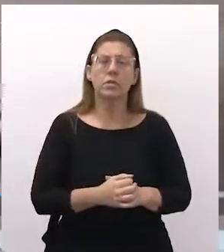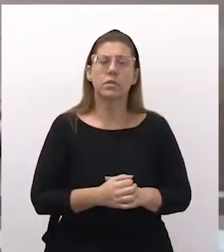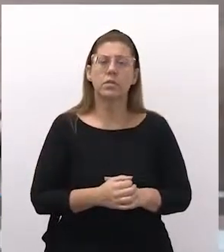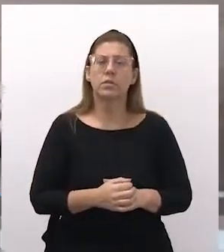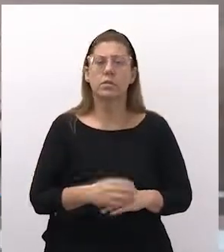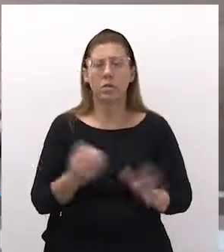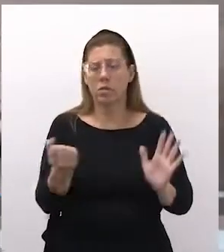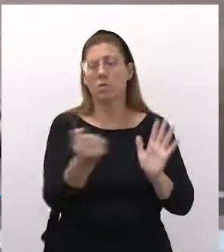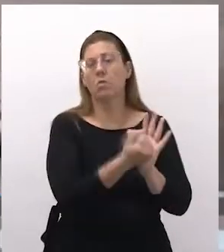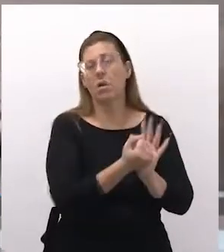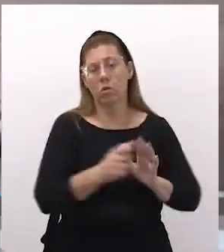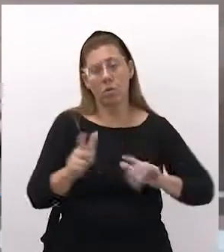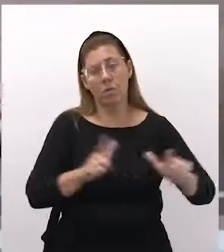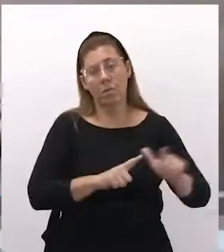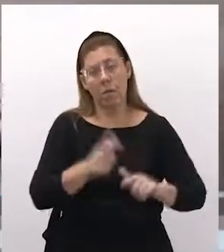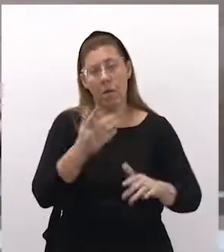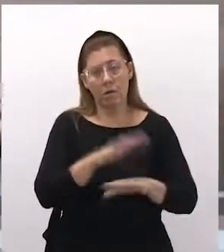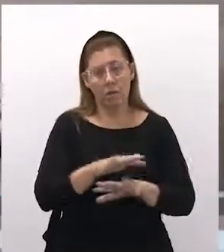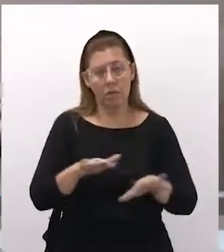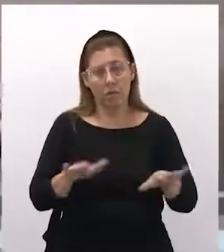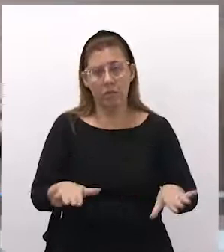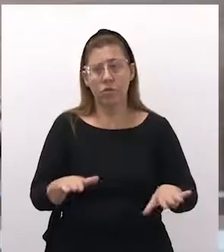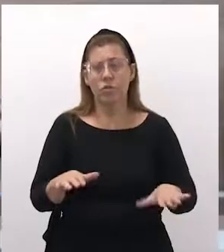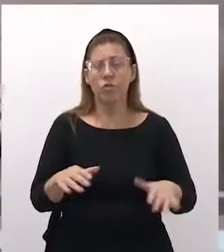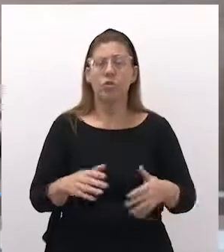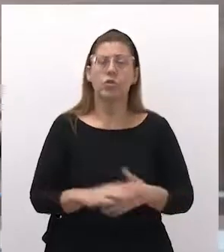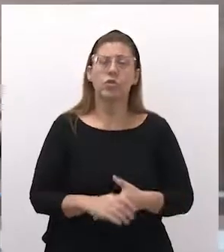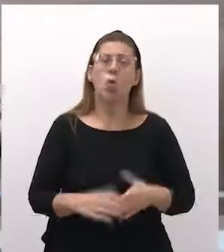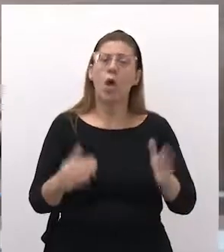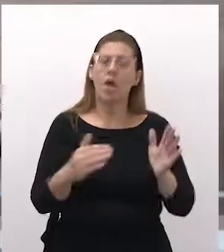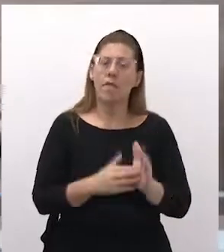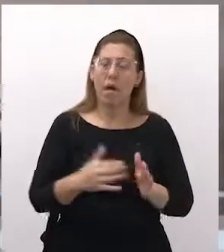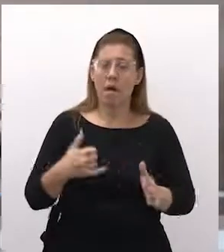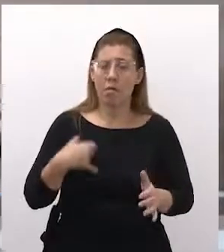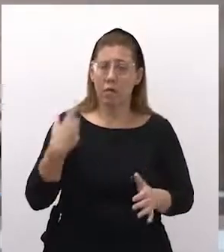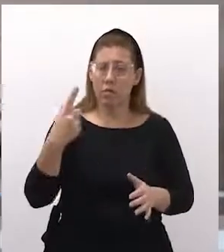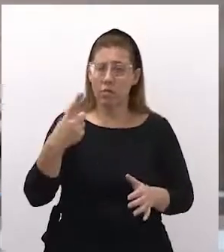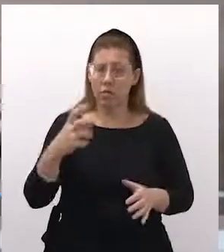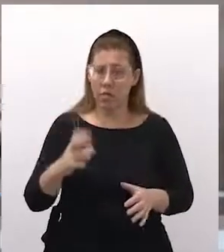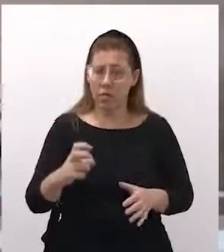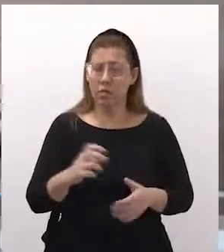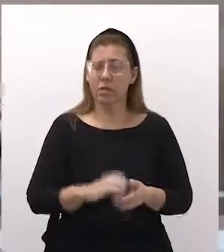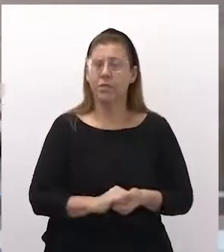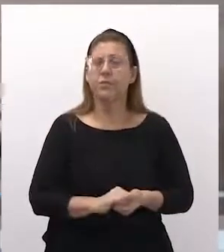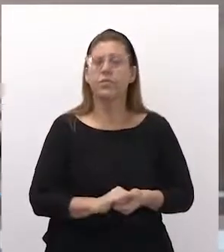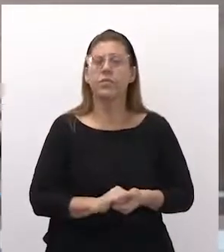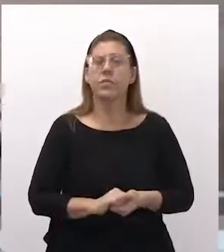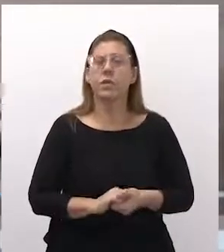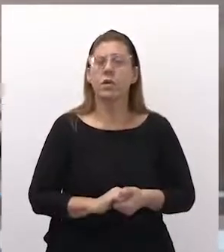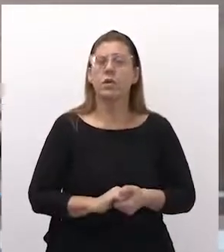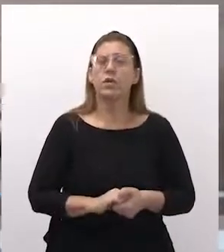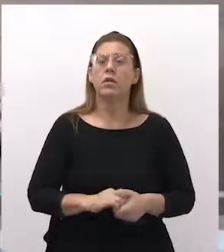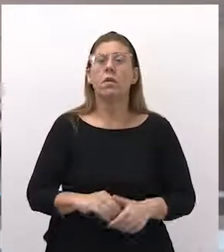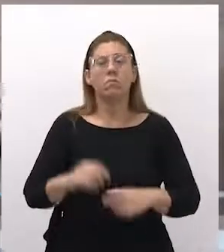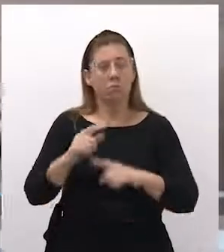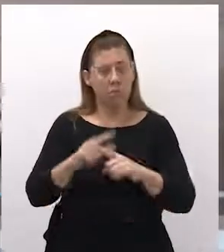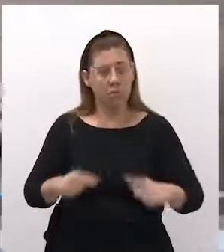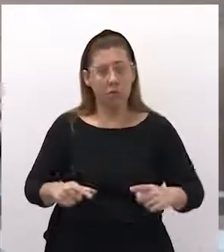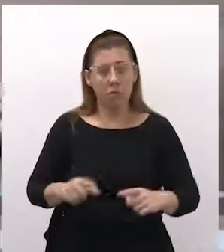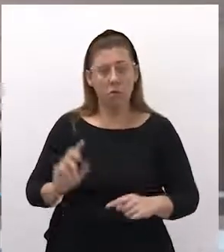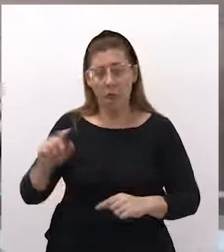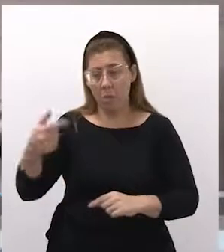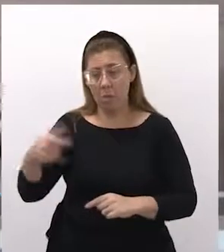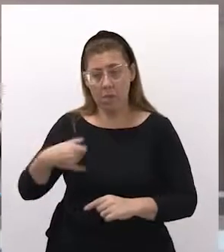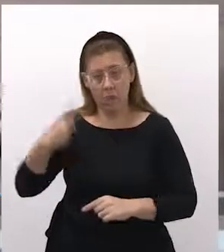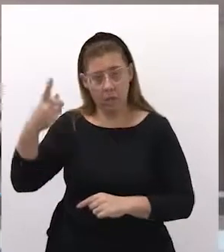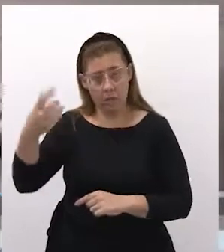marco, que o trabalho infantil tem que ser vedado até os 15 anos, e o trabalho tem que ser vedado até os 15 anos e permitido, então, a partir